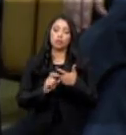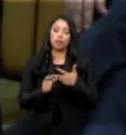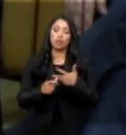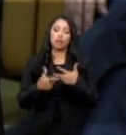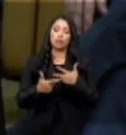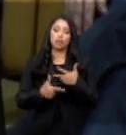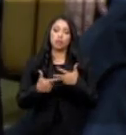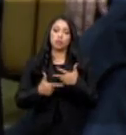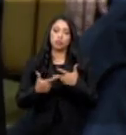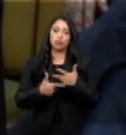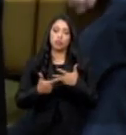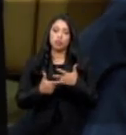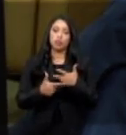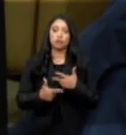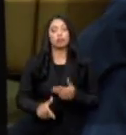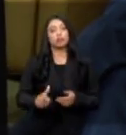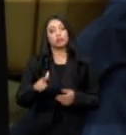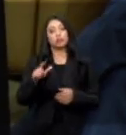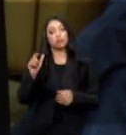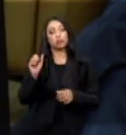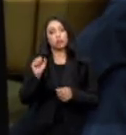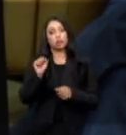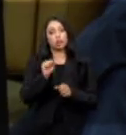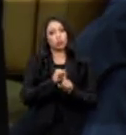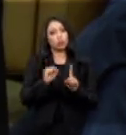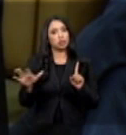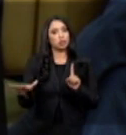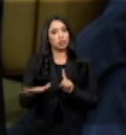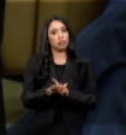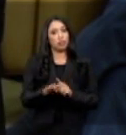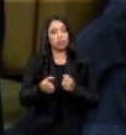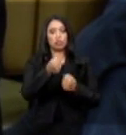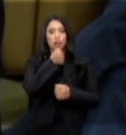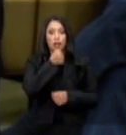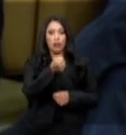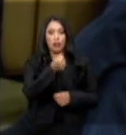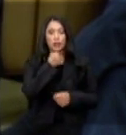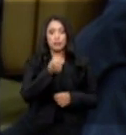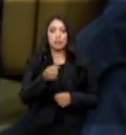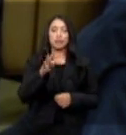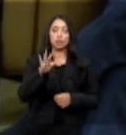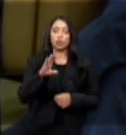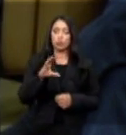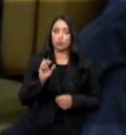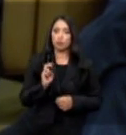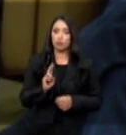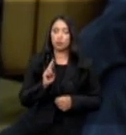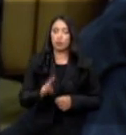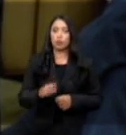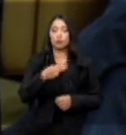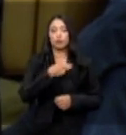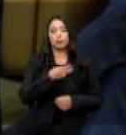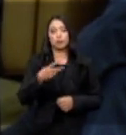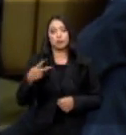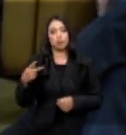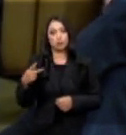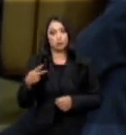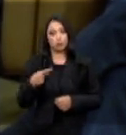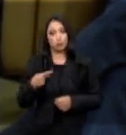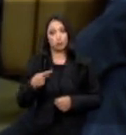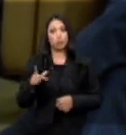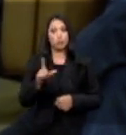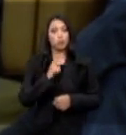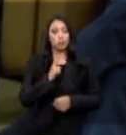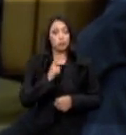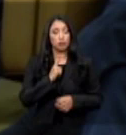a imprensa e os controles internos e externos, como o Tribunal de Contas da União e o Ministério Público Federal,